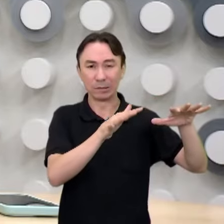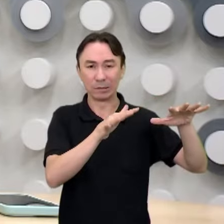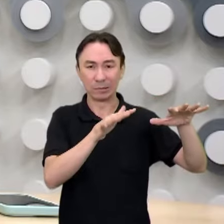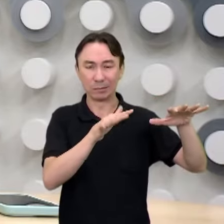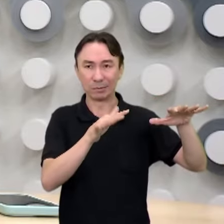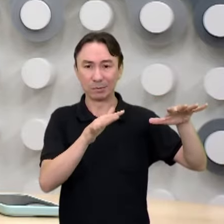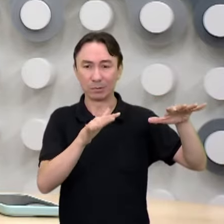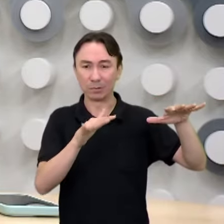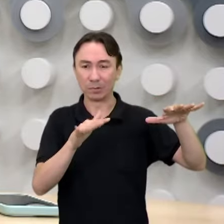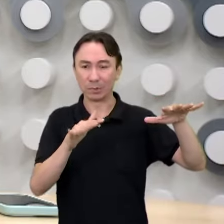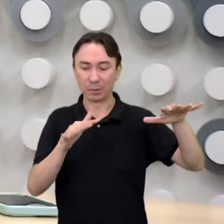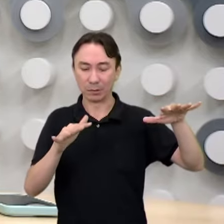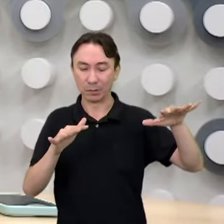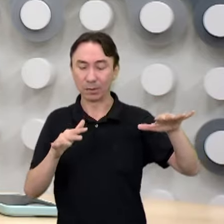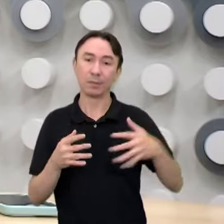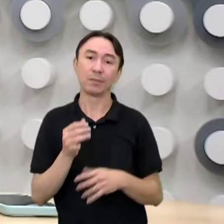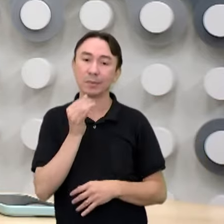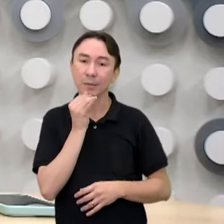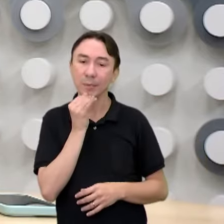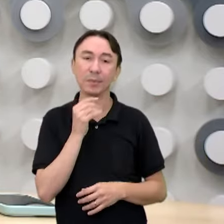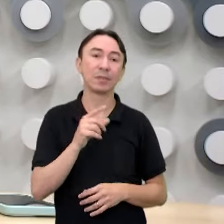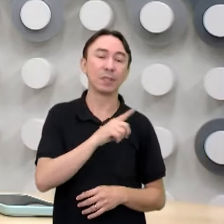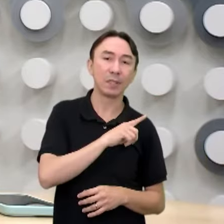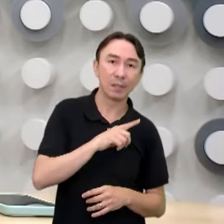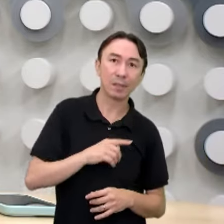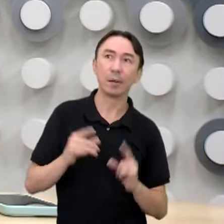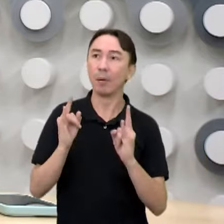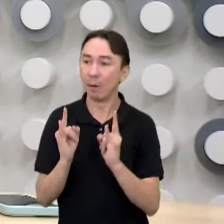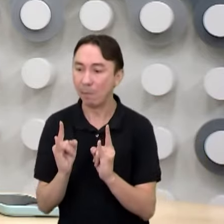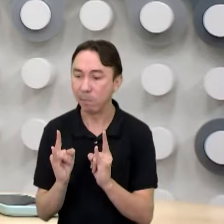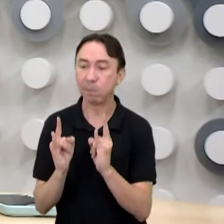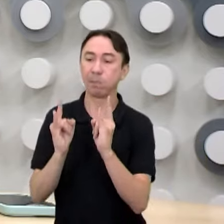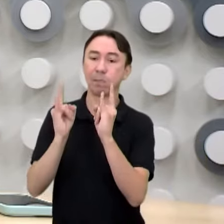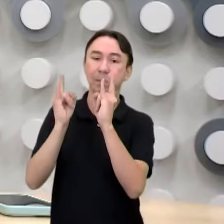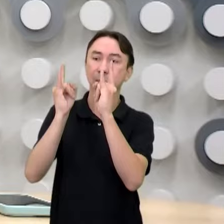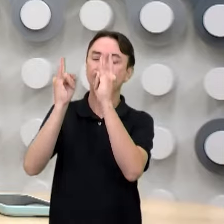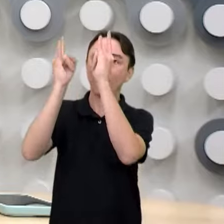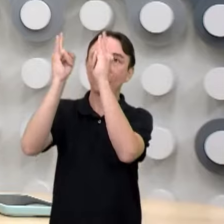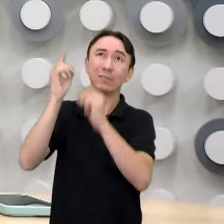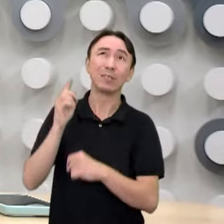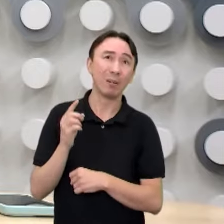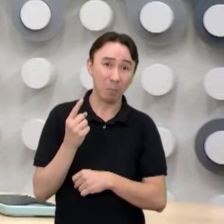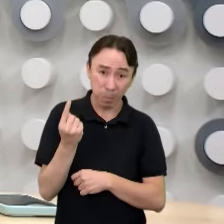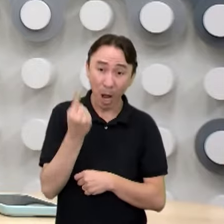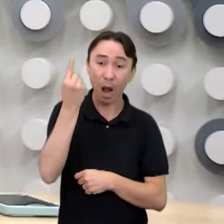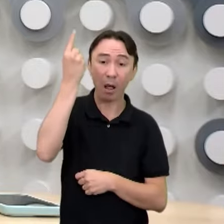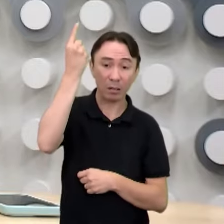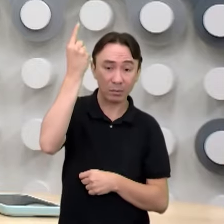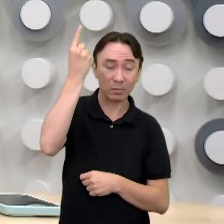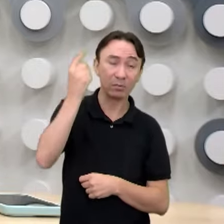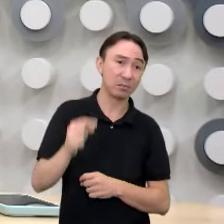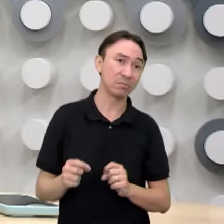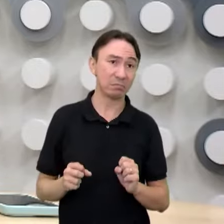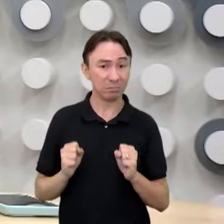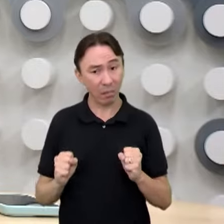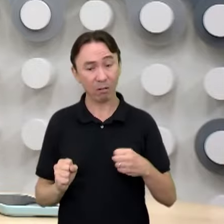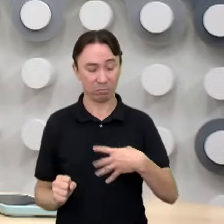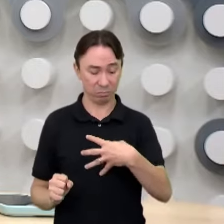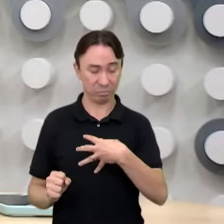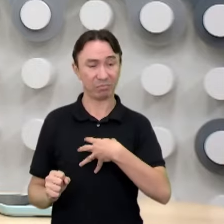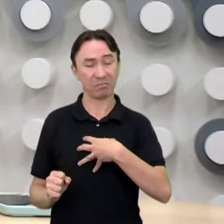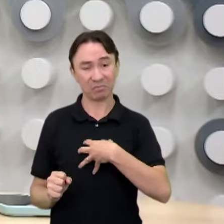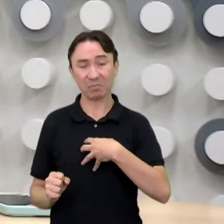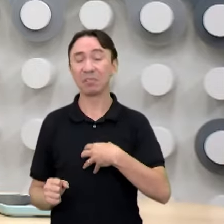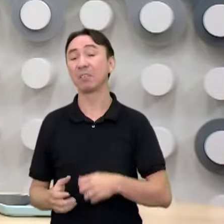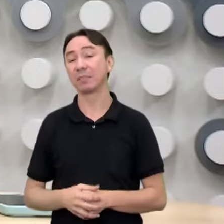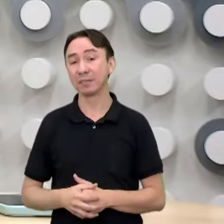prédios, por exemplo, esses prédios eles acabam aí sentindo principalmente andares elevados, o Japão, por exemplo, ele se protege